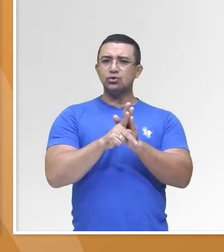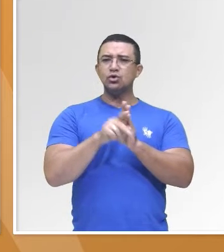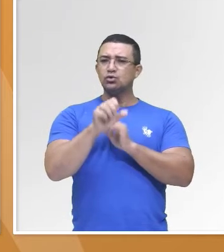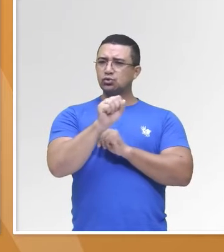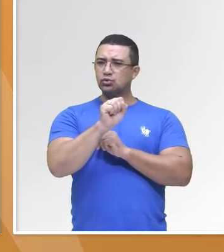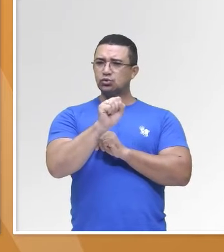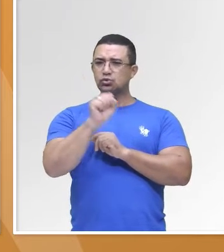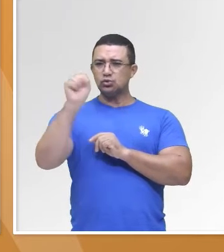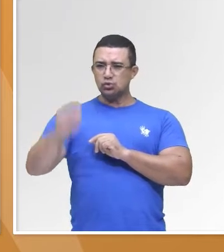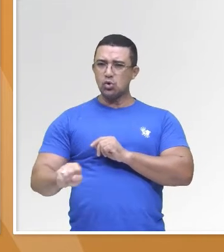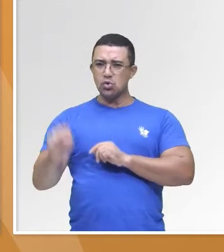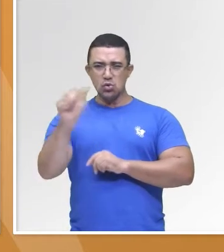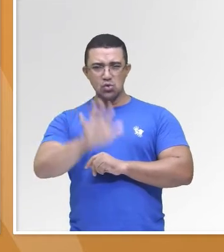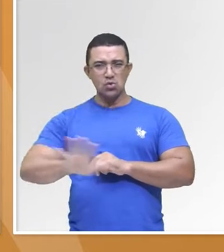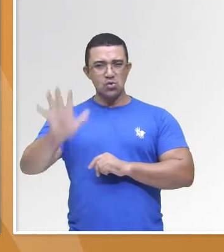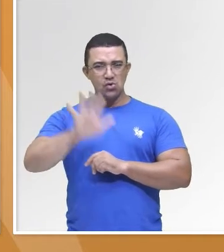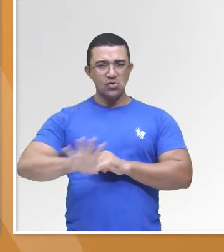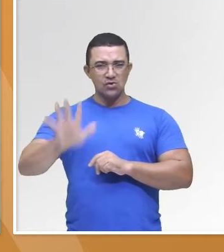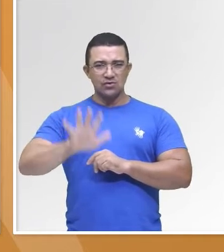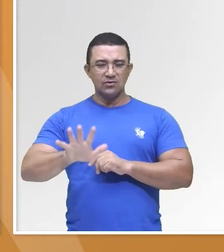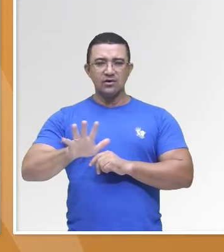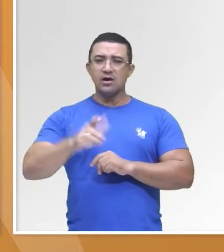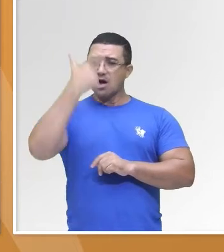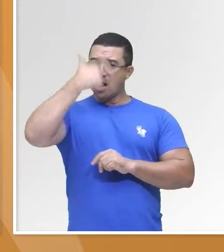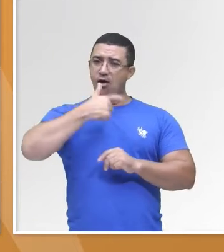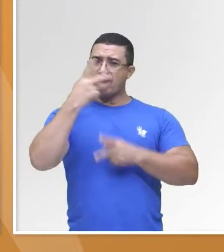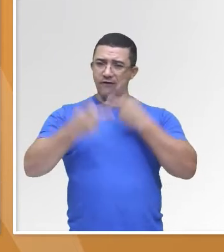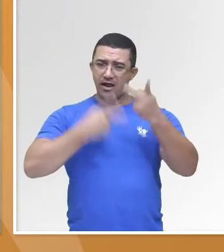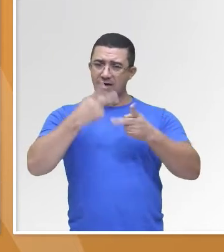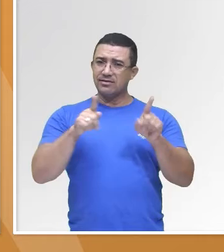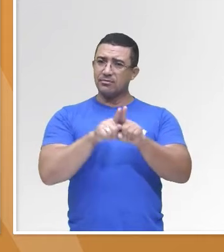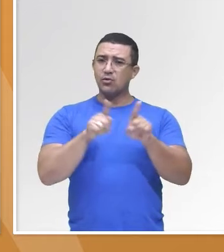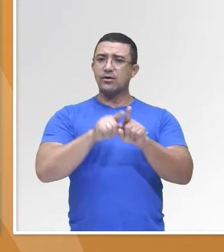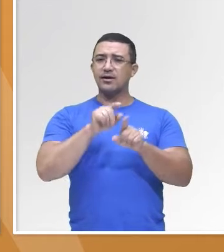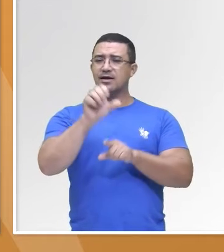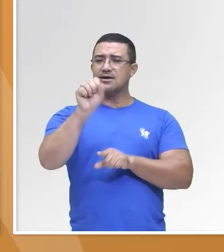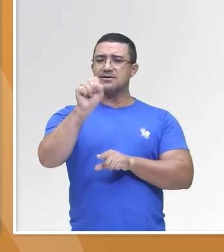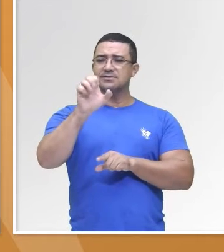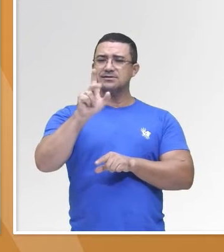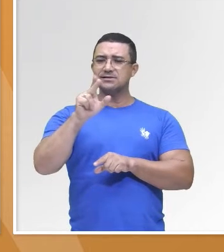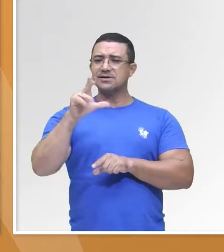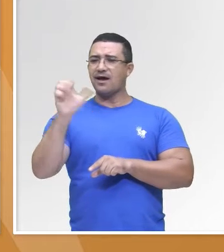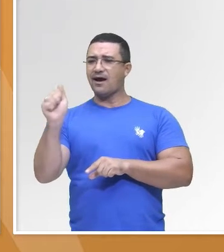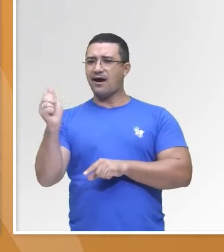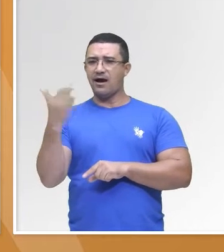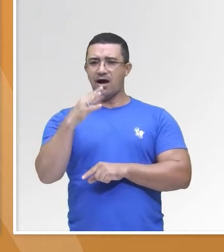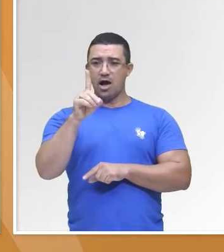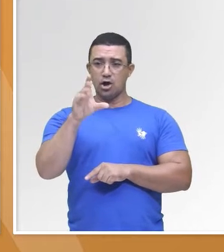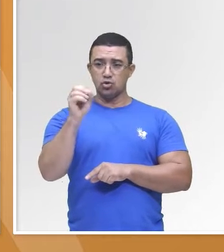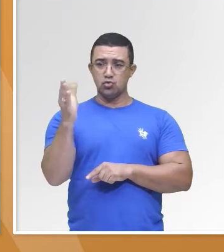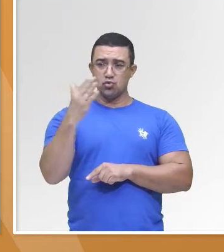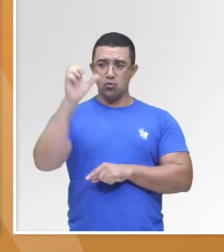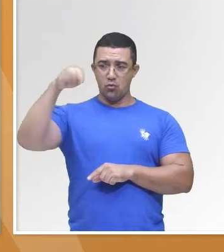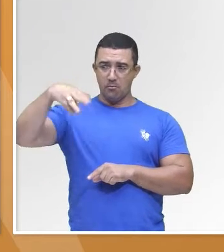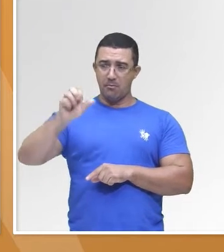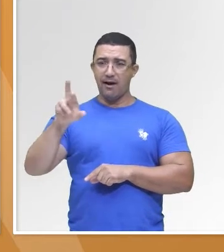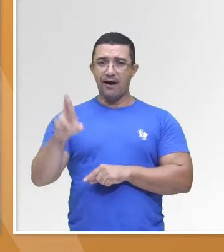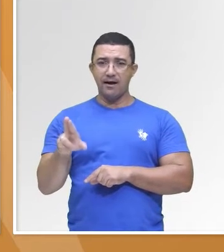Serra do Mar, que eu disse que a Serra do Mar ali, ela passa, né, por áreas,